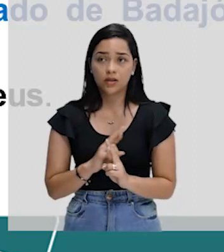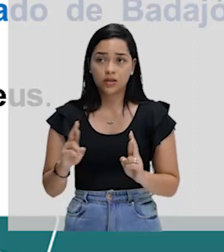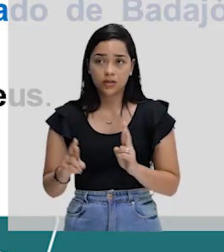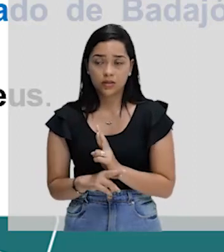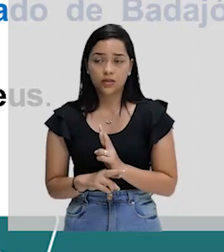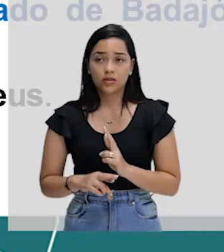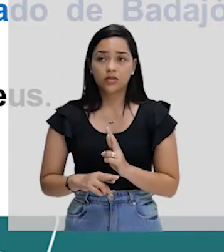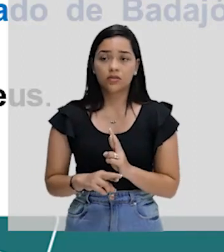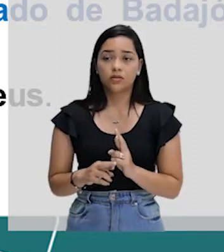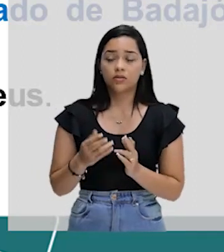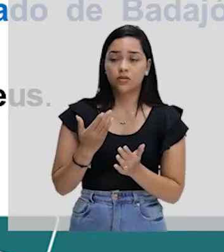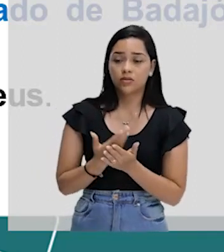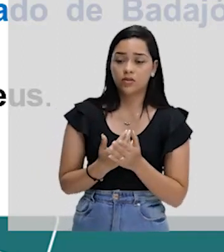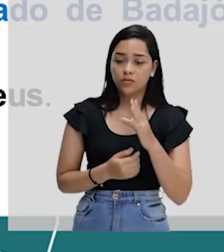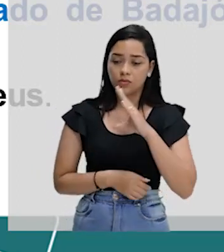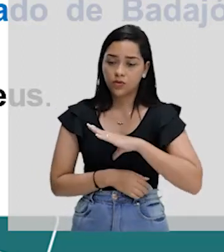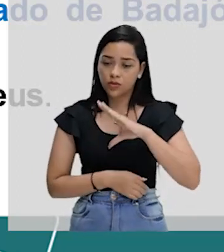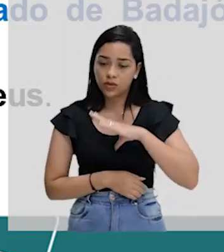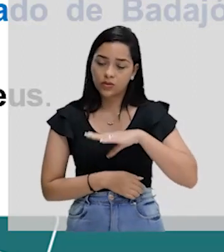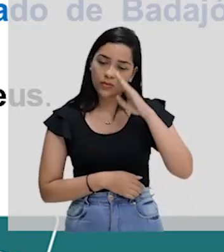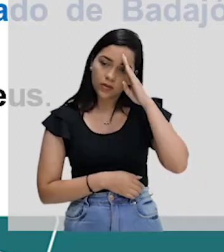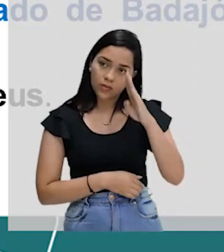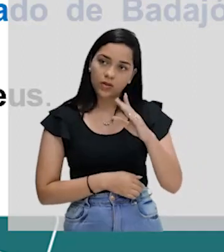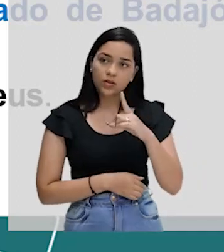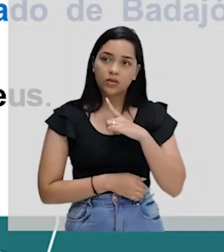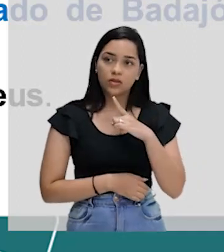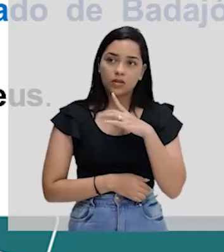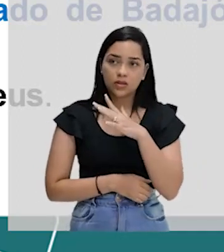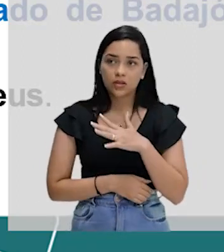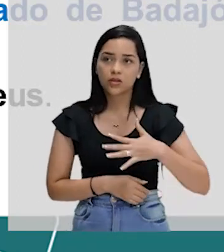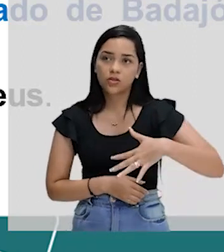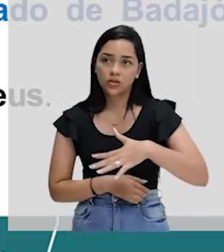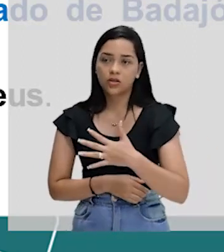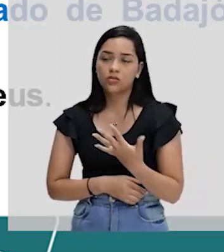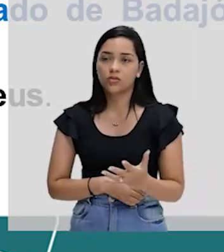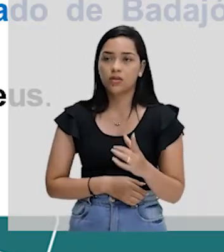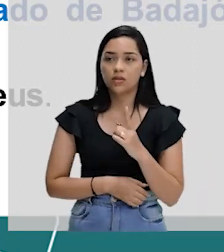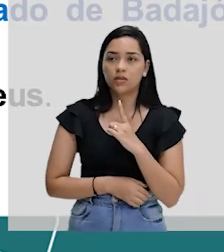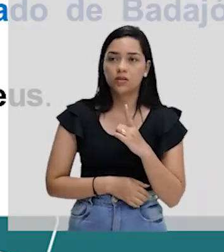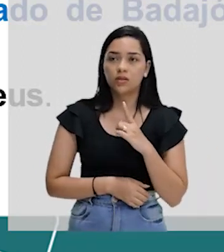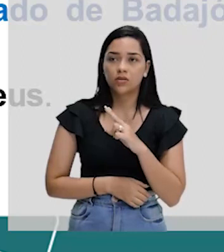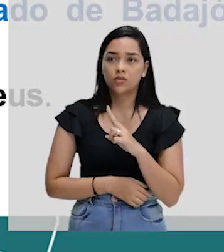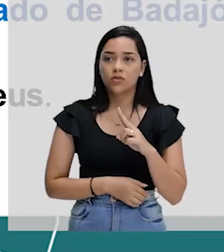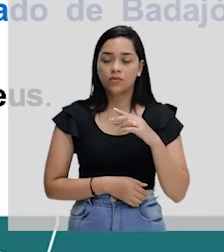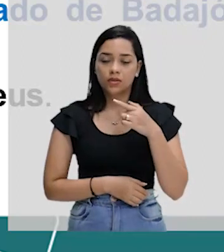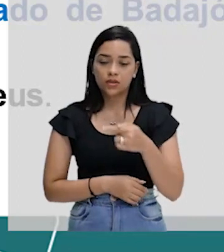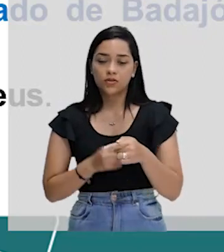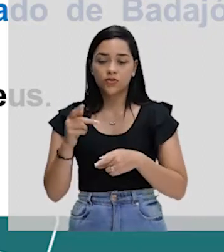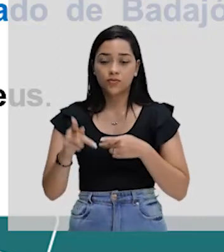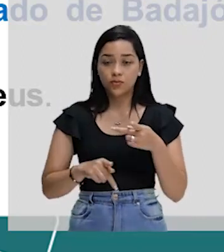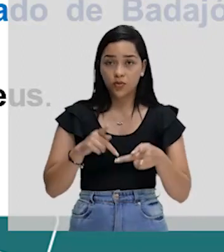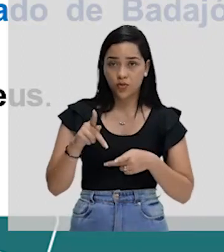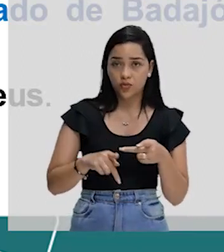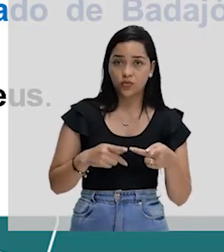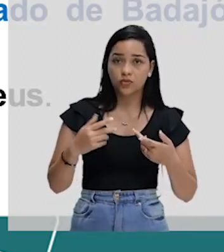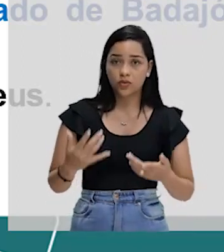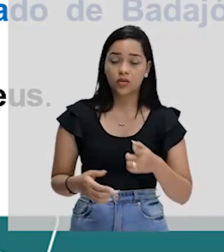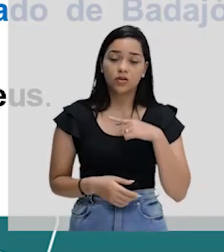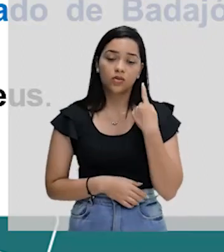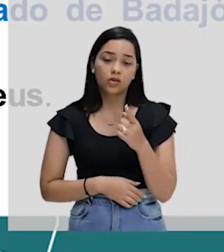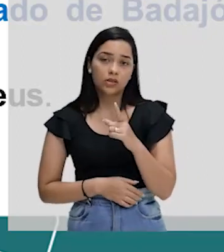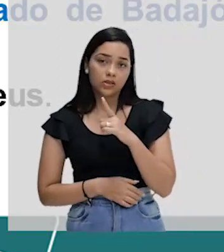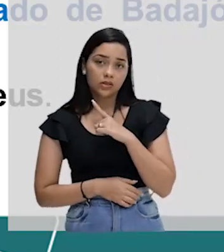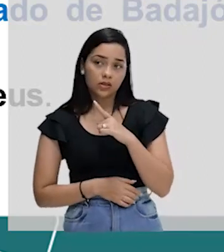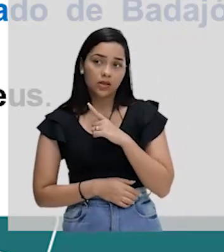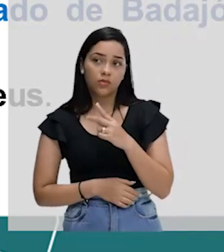Estado português e o Estado espanhol, principalmente nessa região aqui dos chamados 7 povos das missões. Aí nós temos